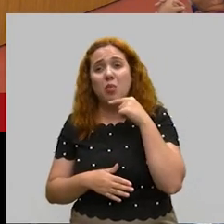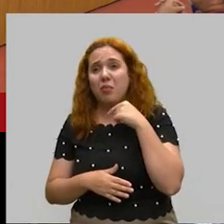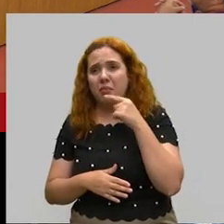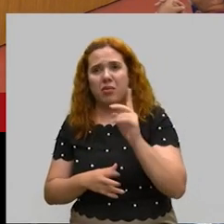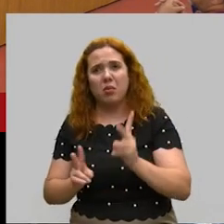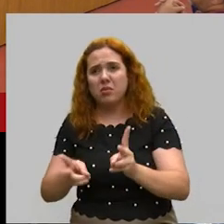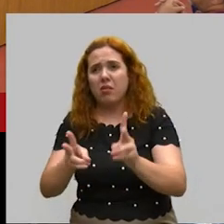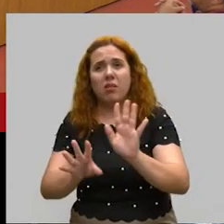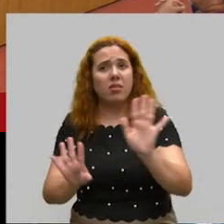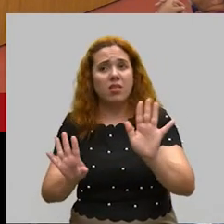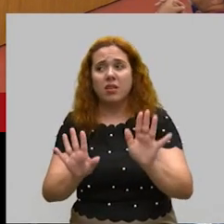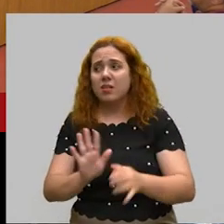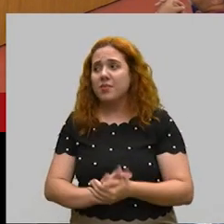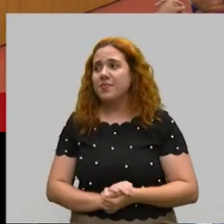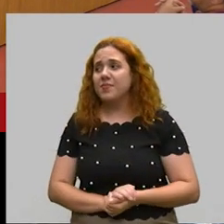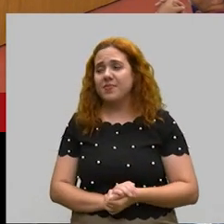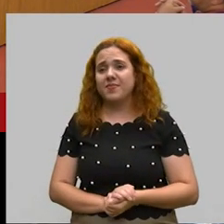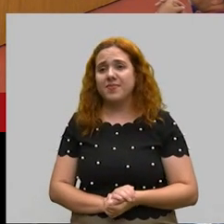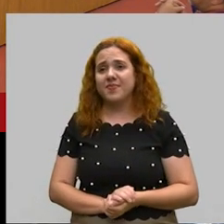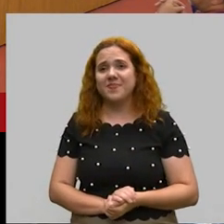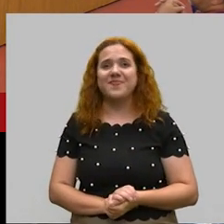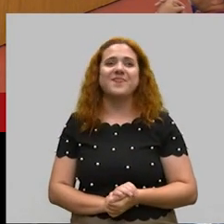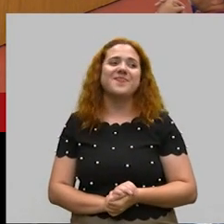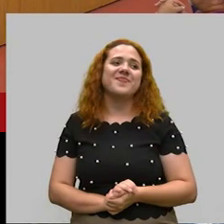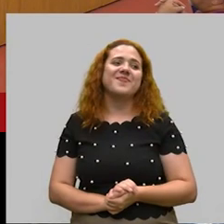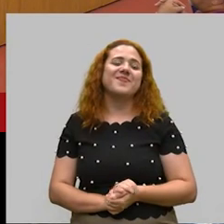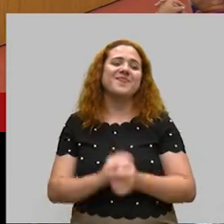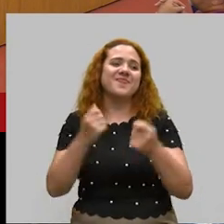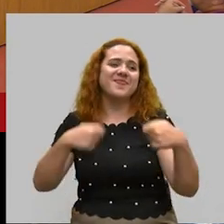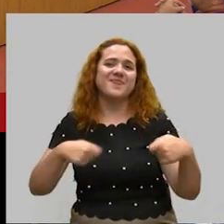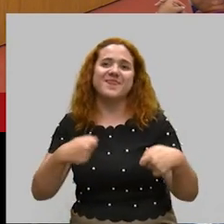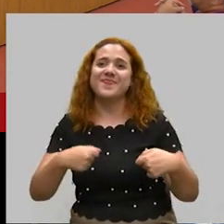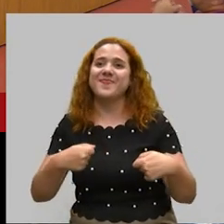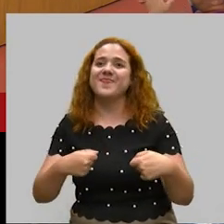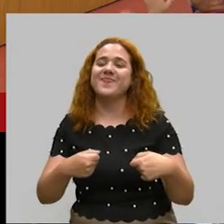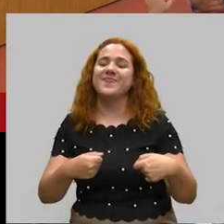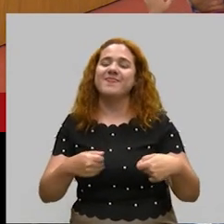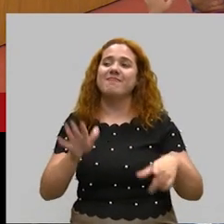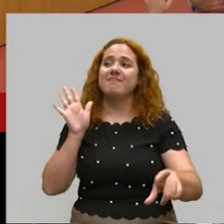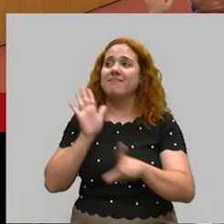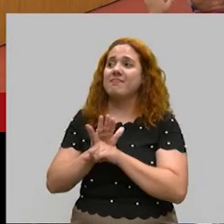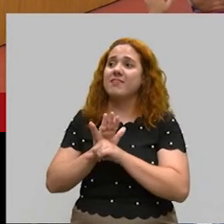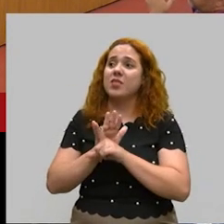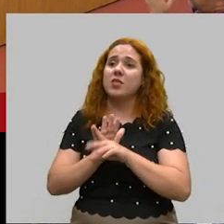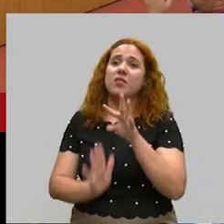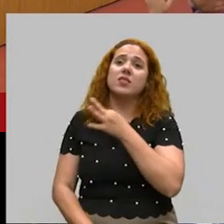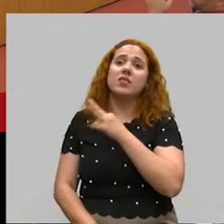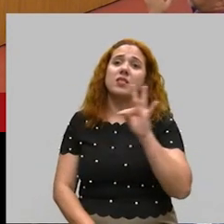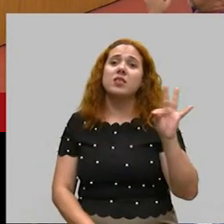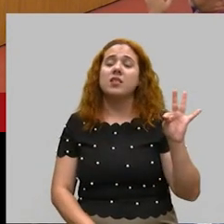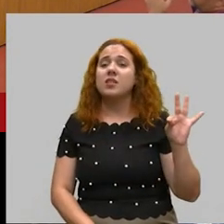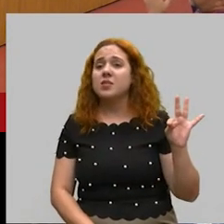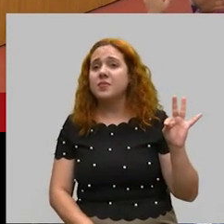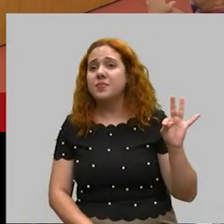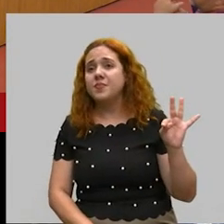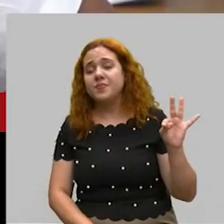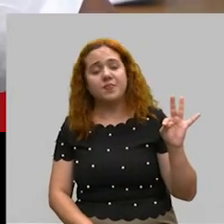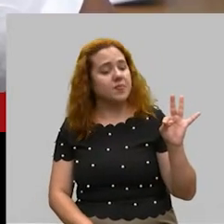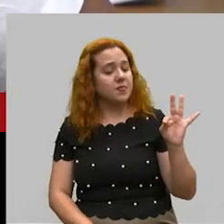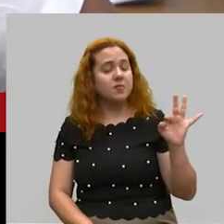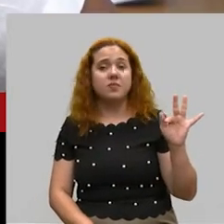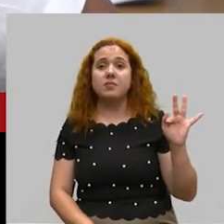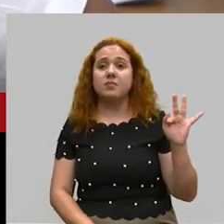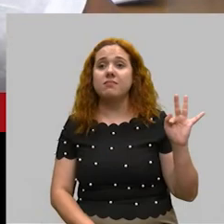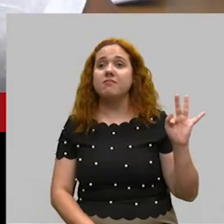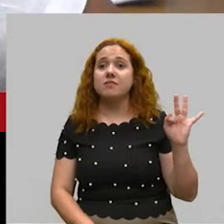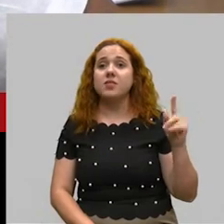porque você fez uma fala no sentido assim se a gente precisar de uma Legislação Federal né e eu tô percebendo aqui que